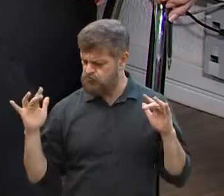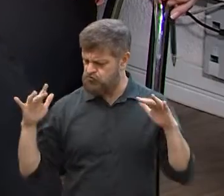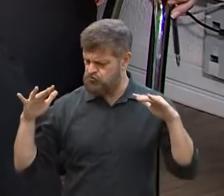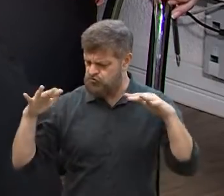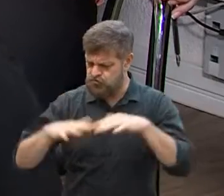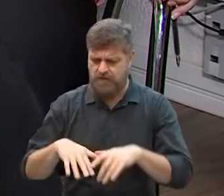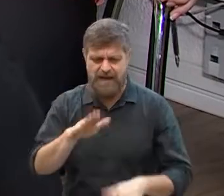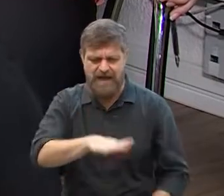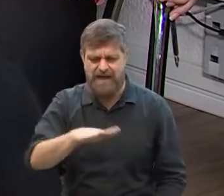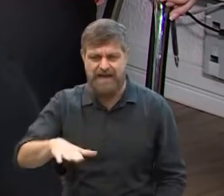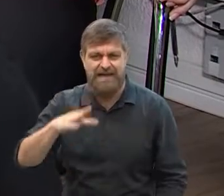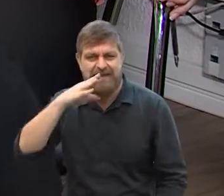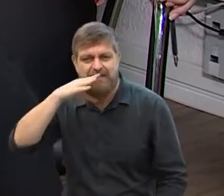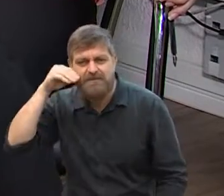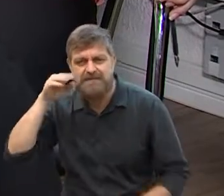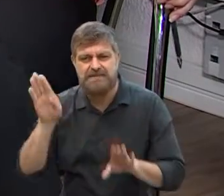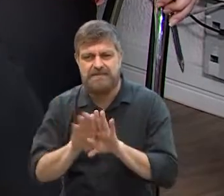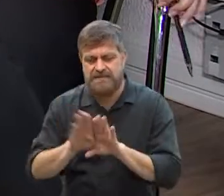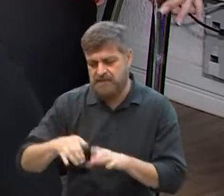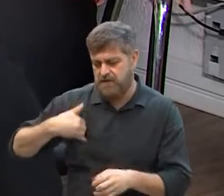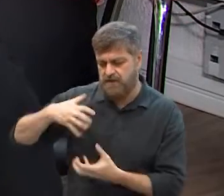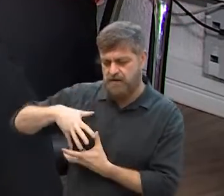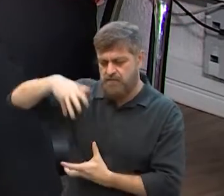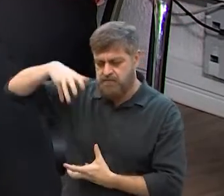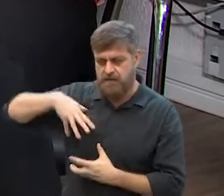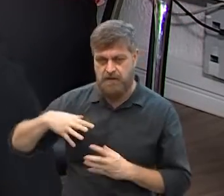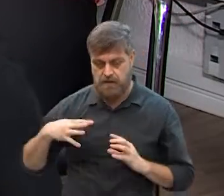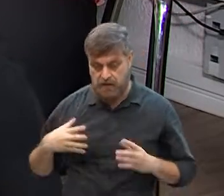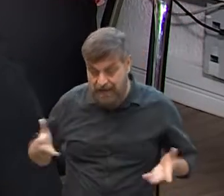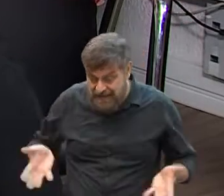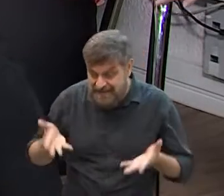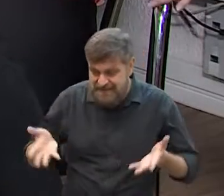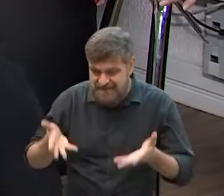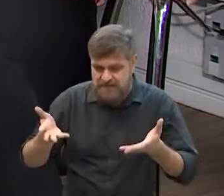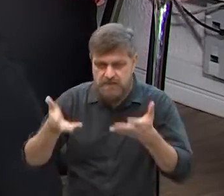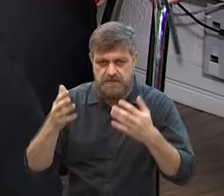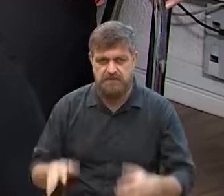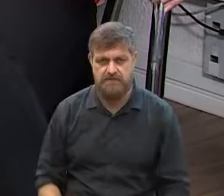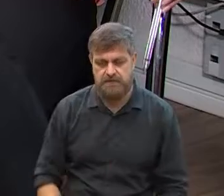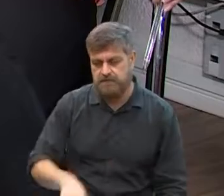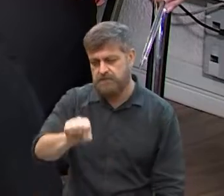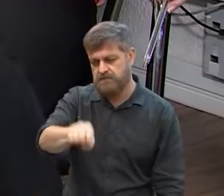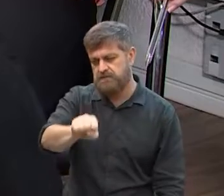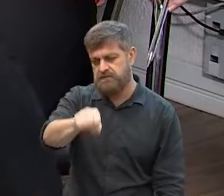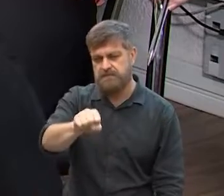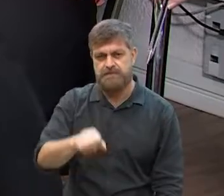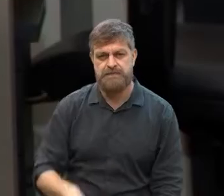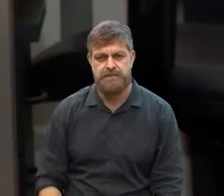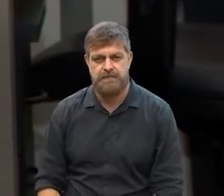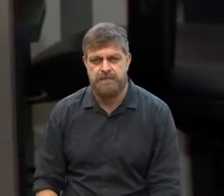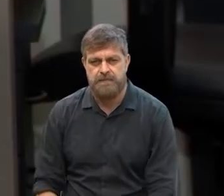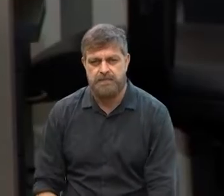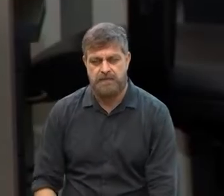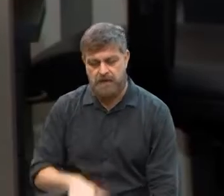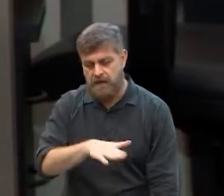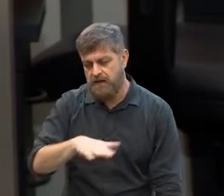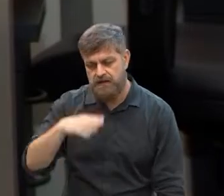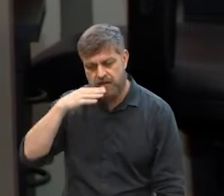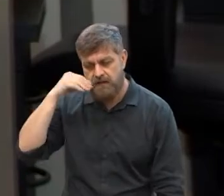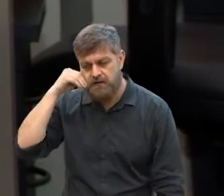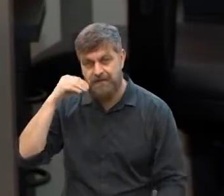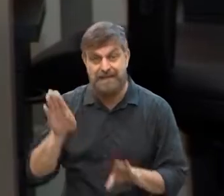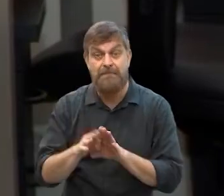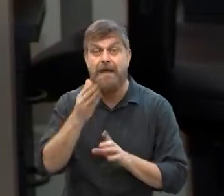Desde criança, os adolescentes, os mais velhos, é uma forma de incentivar. Claro, são as crianças, os adolescentes,